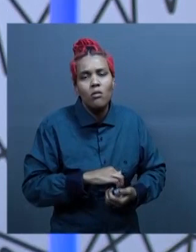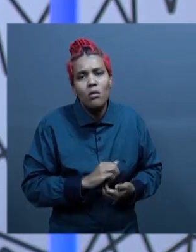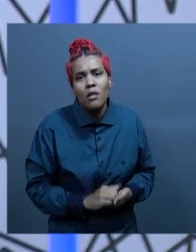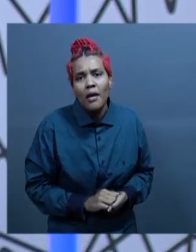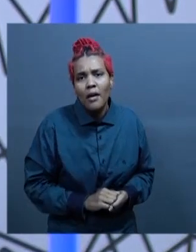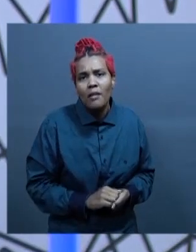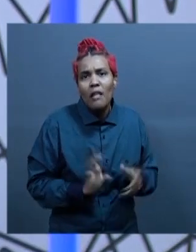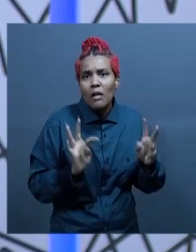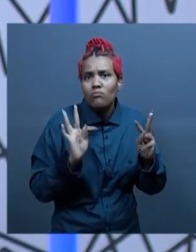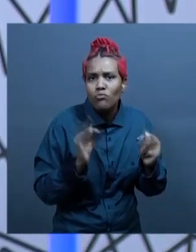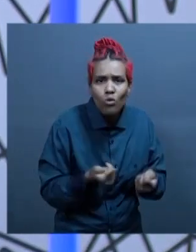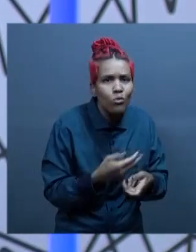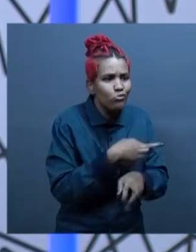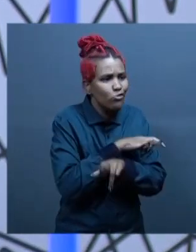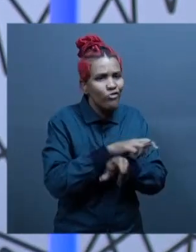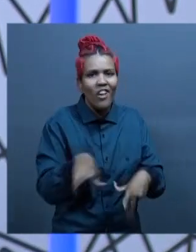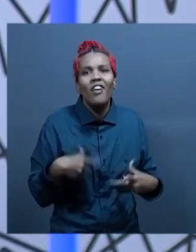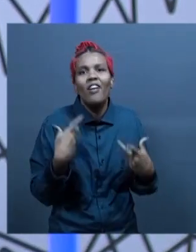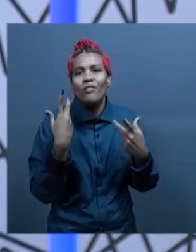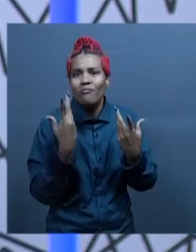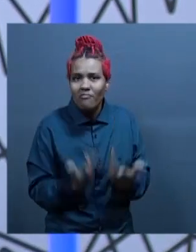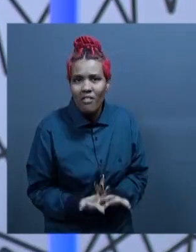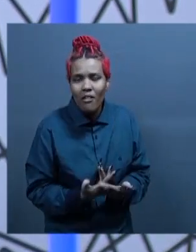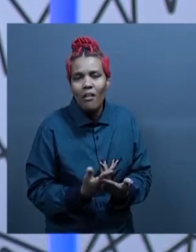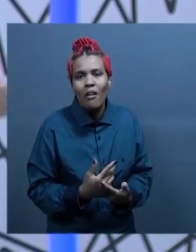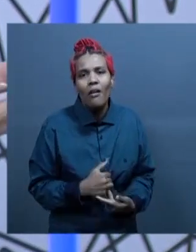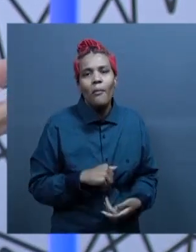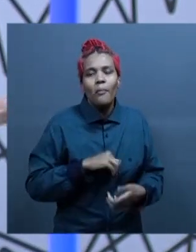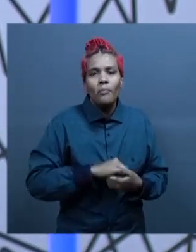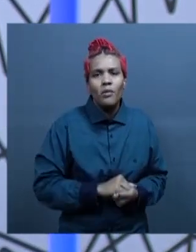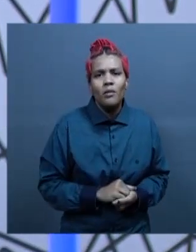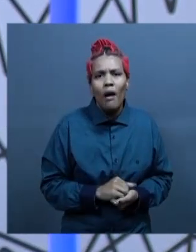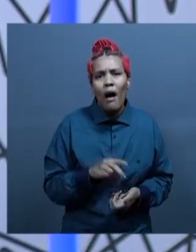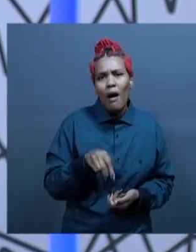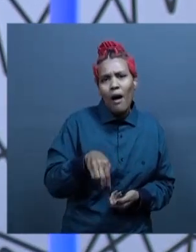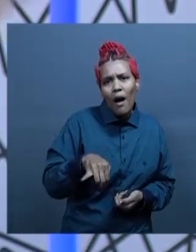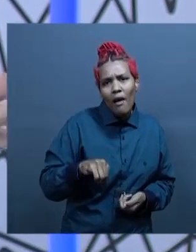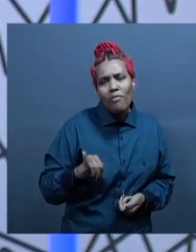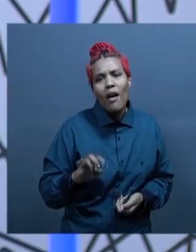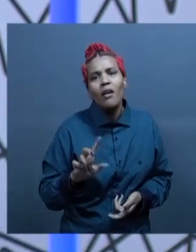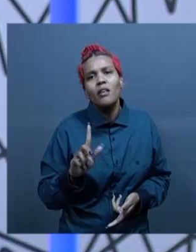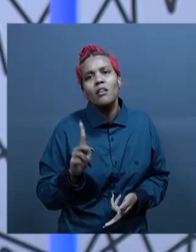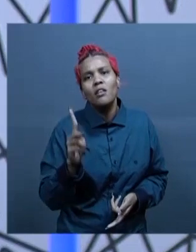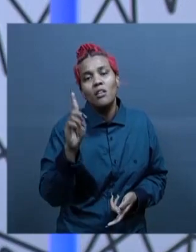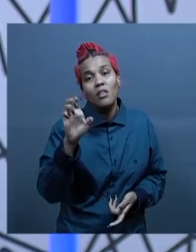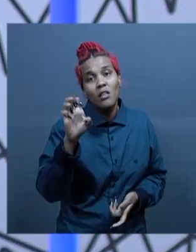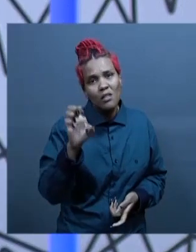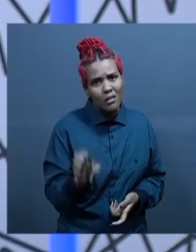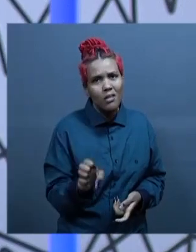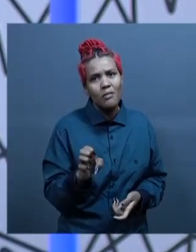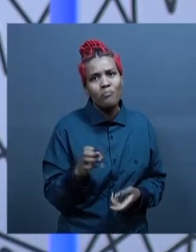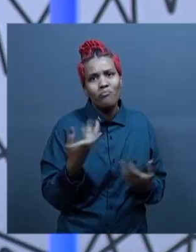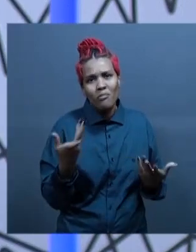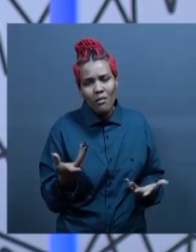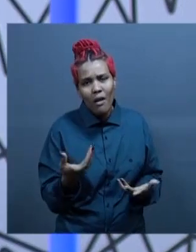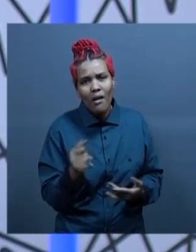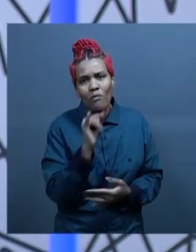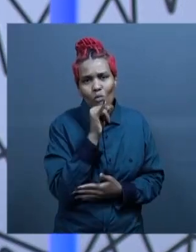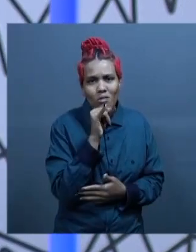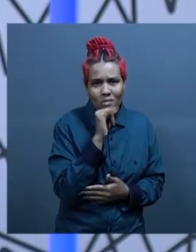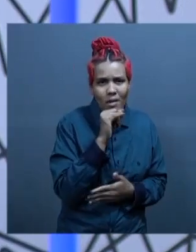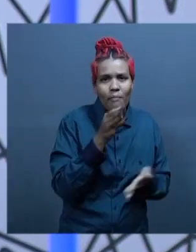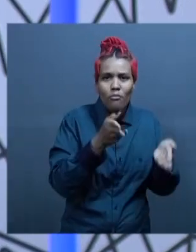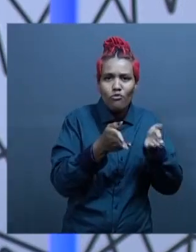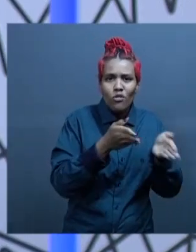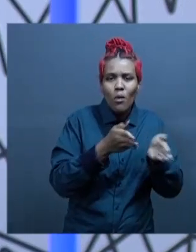então a gente vê muito exemplo do que vem acontecendo hoje a nike não foi um clássico exemplo de de campanha